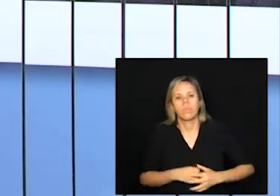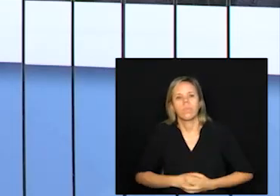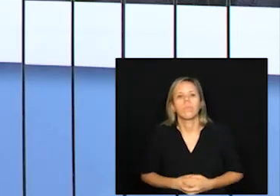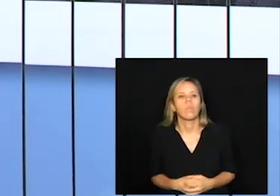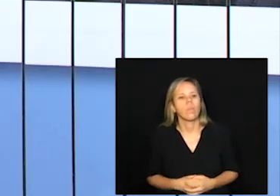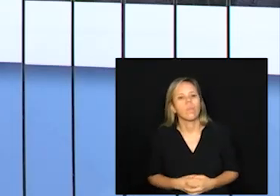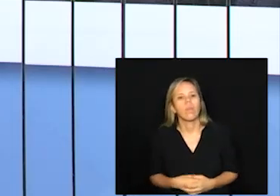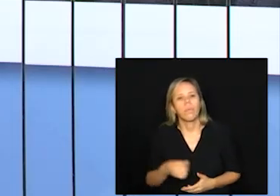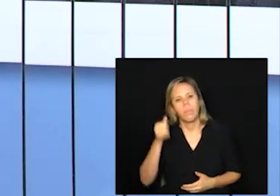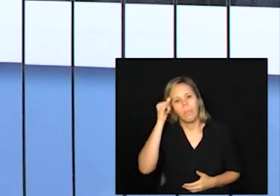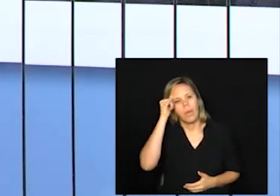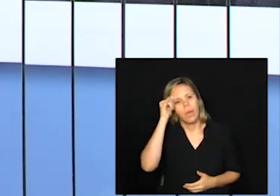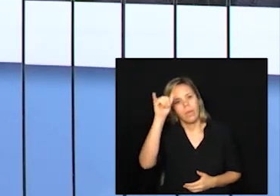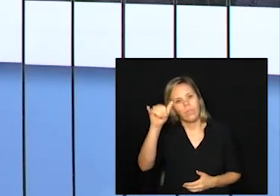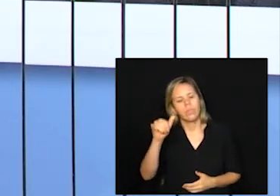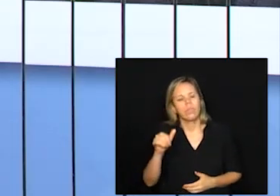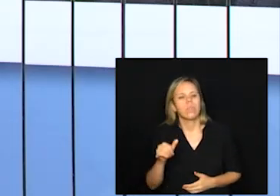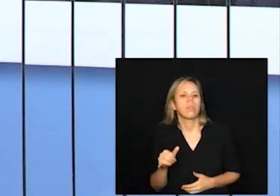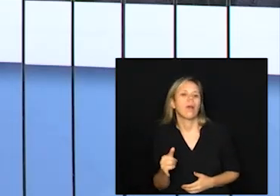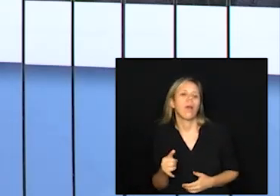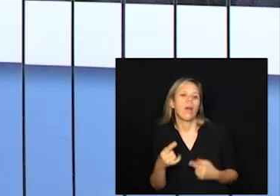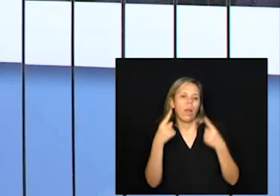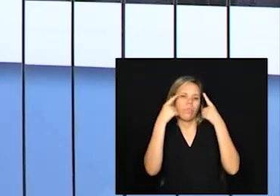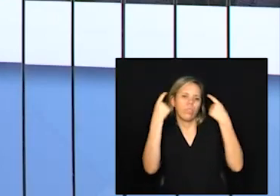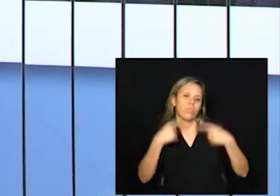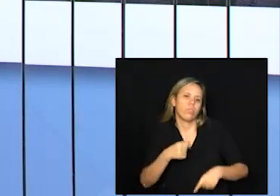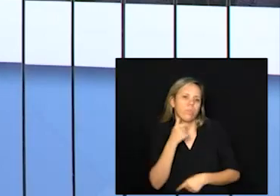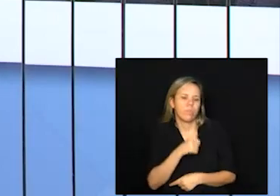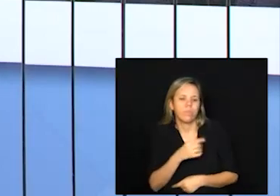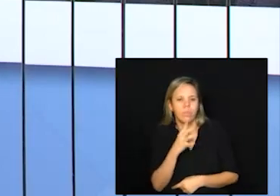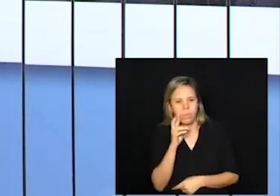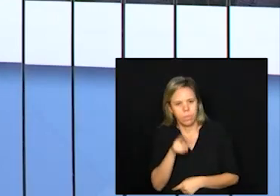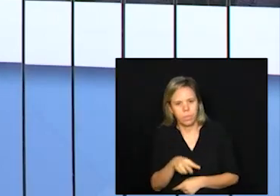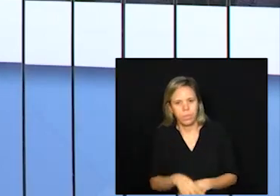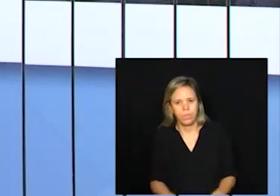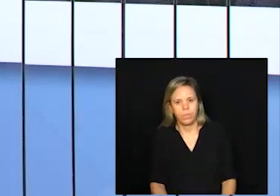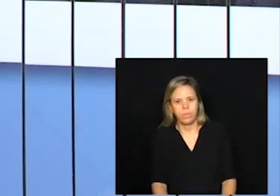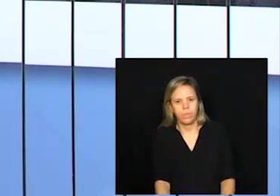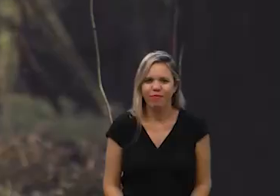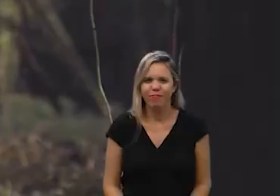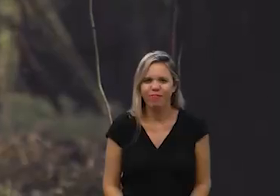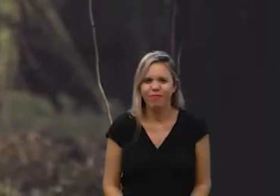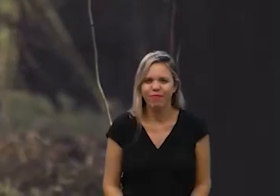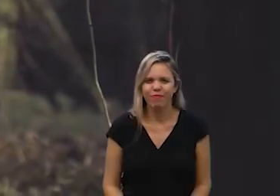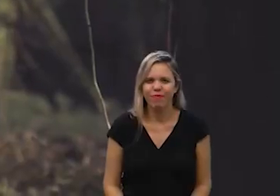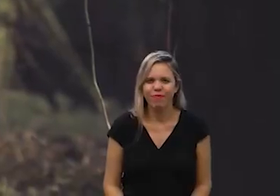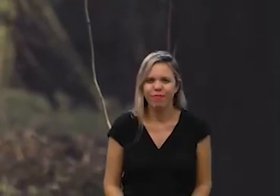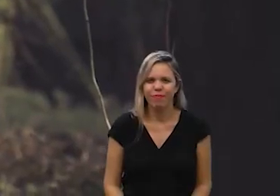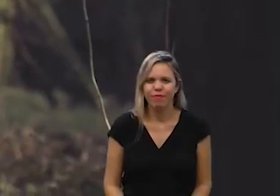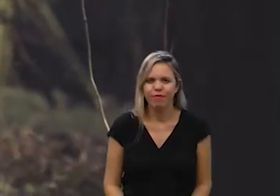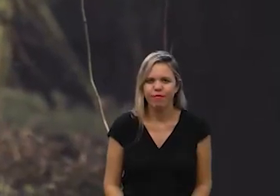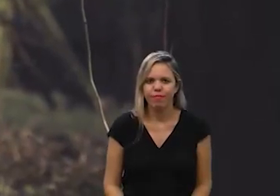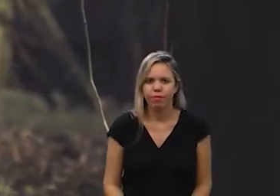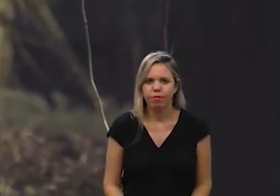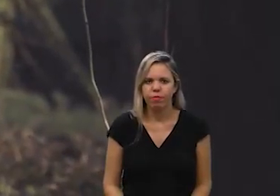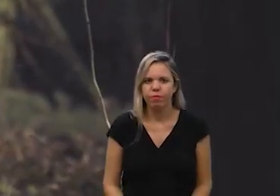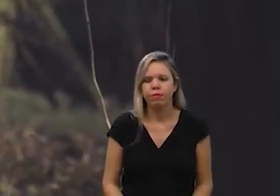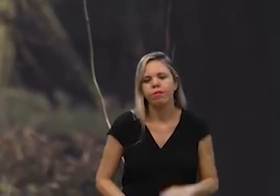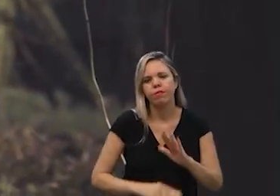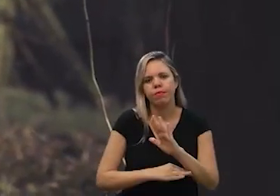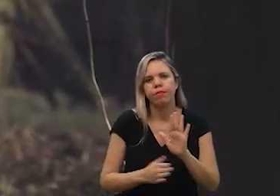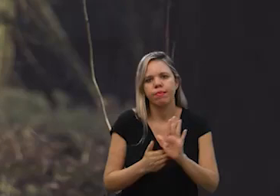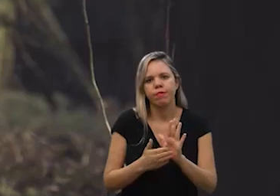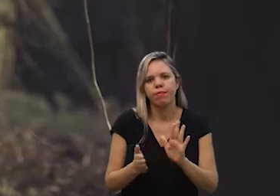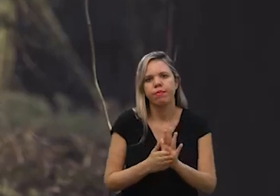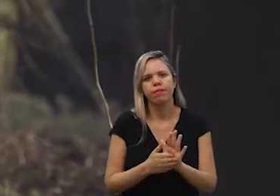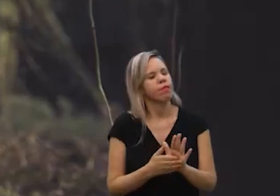ao combate à violência contra a mulher em Campinas. Acompanhe. Foi protocolado na Câmara uma proposta